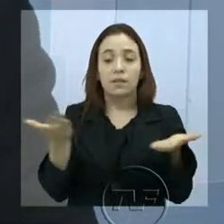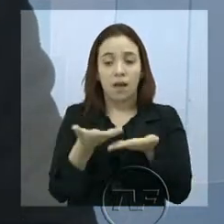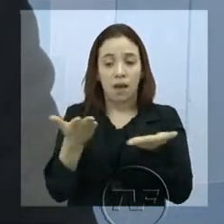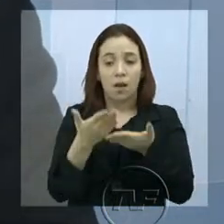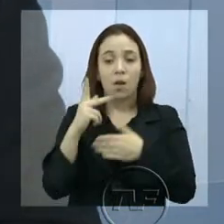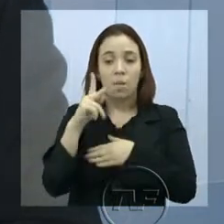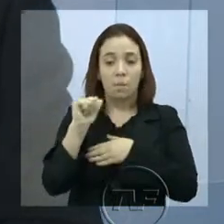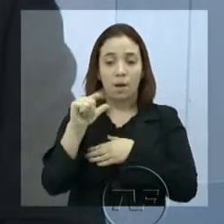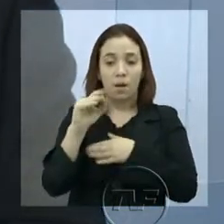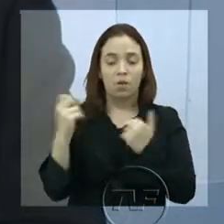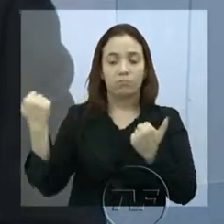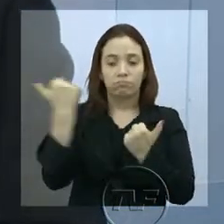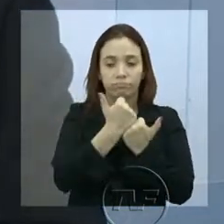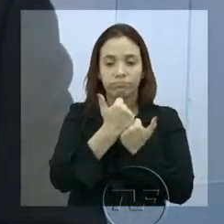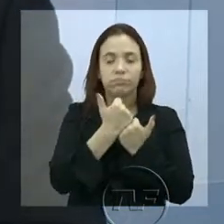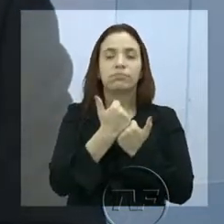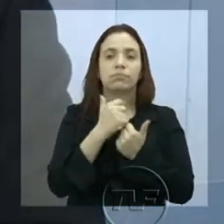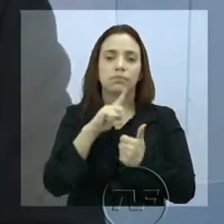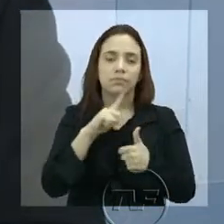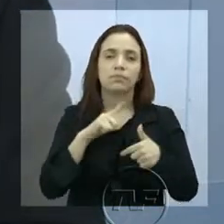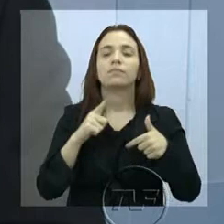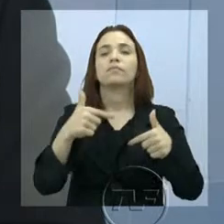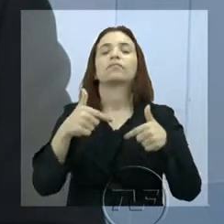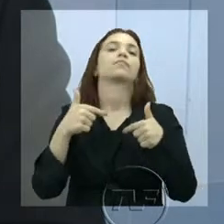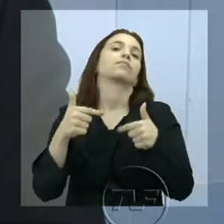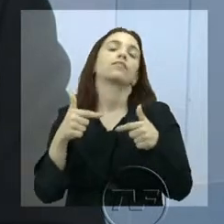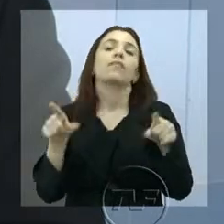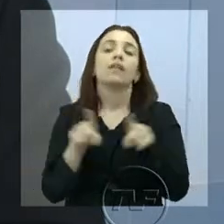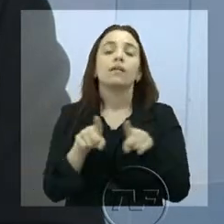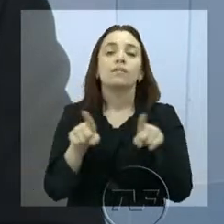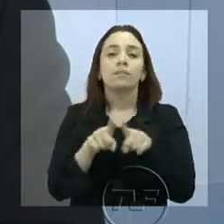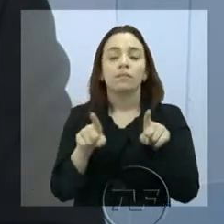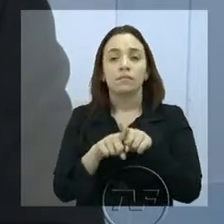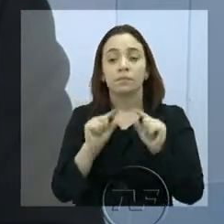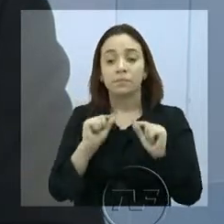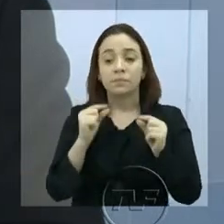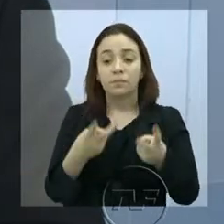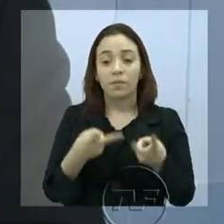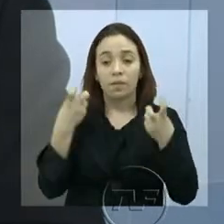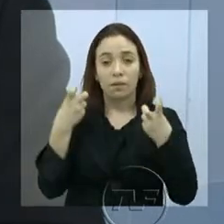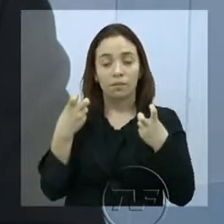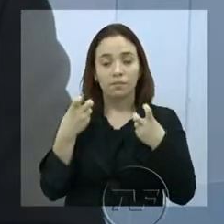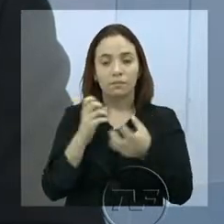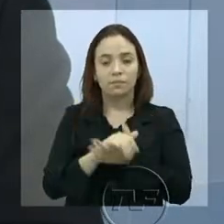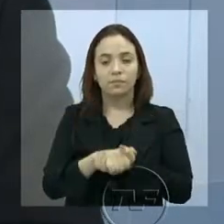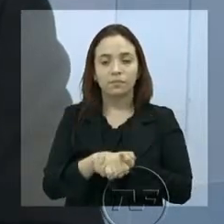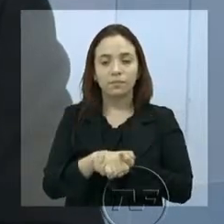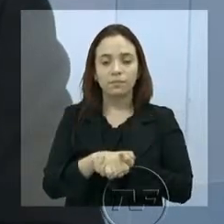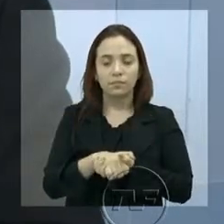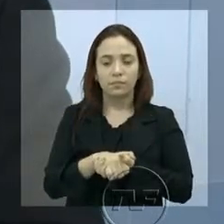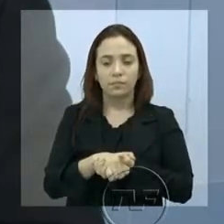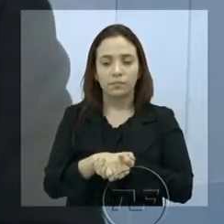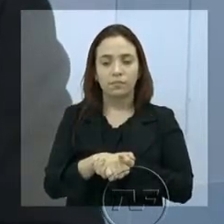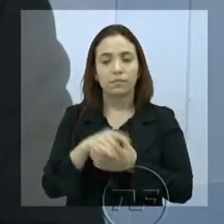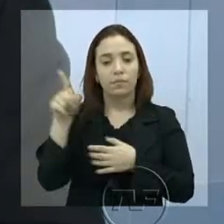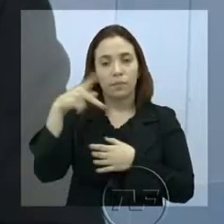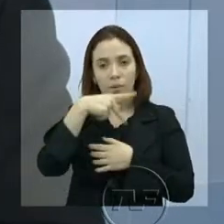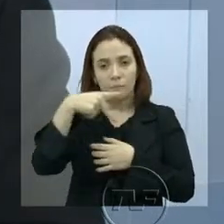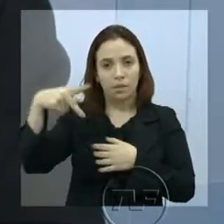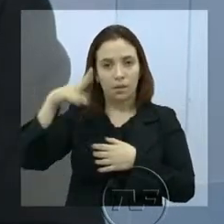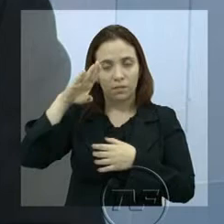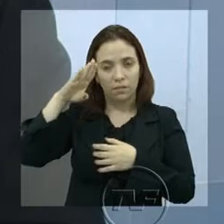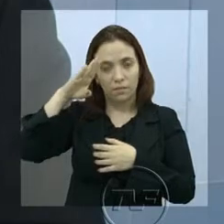Guedes, está tomando a frente. E outra coisa, nota-se que a figura do presidente Jair